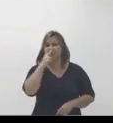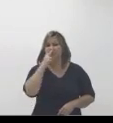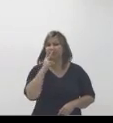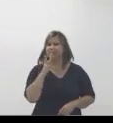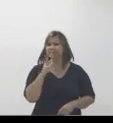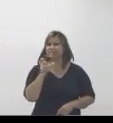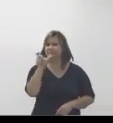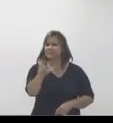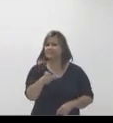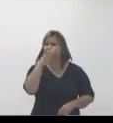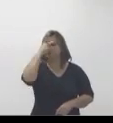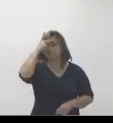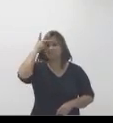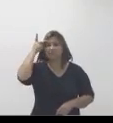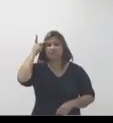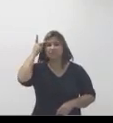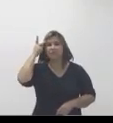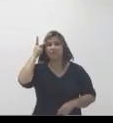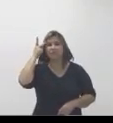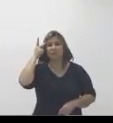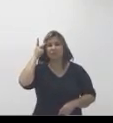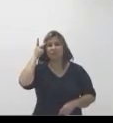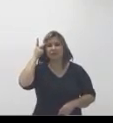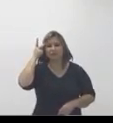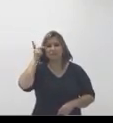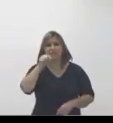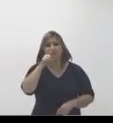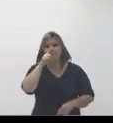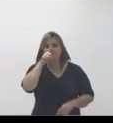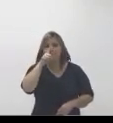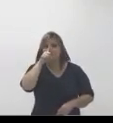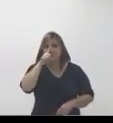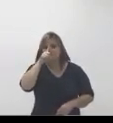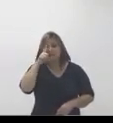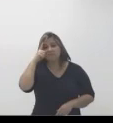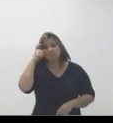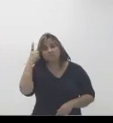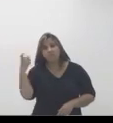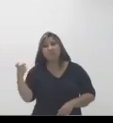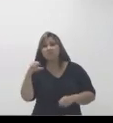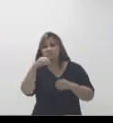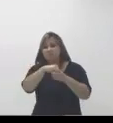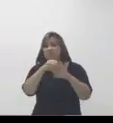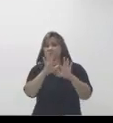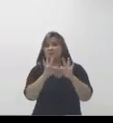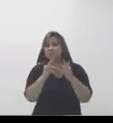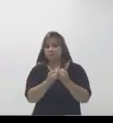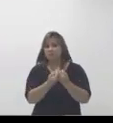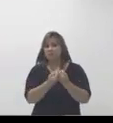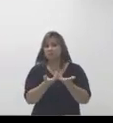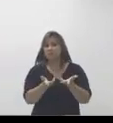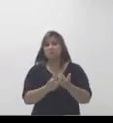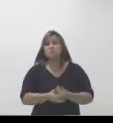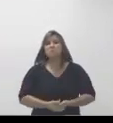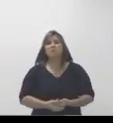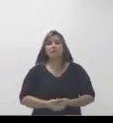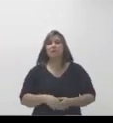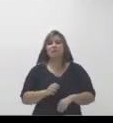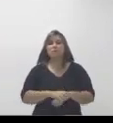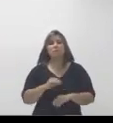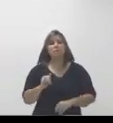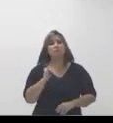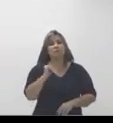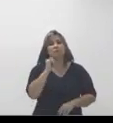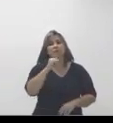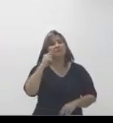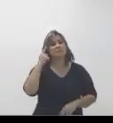caso tem se tornando perigosa para si e para os outros né eu acho que é importante você